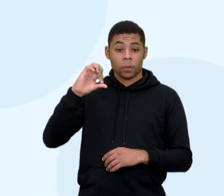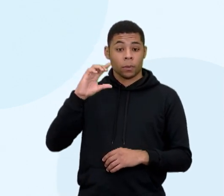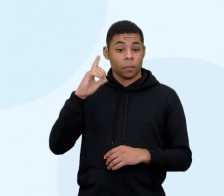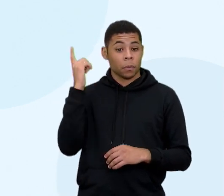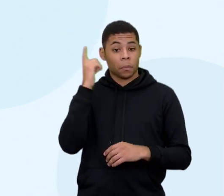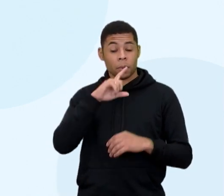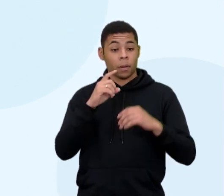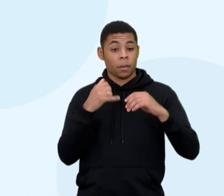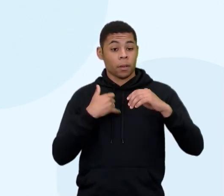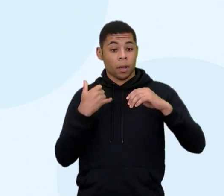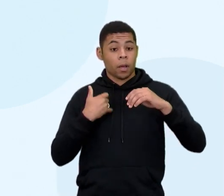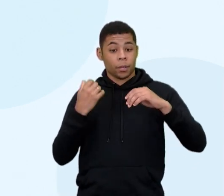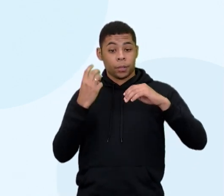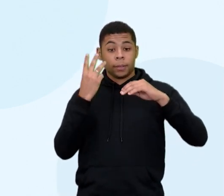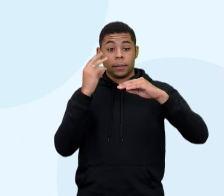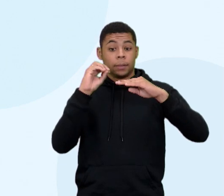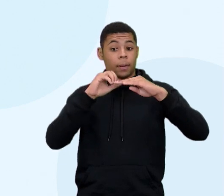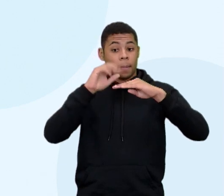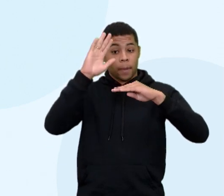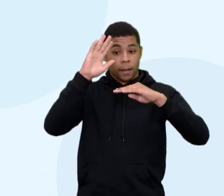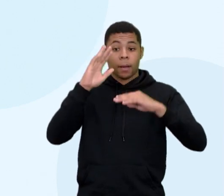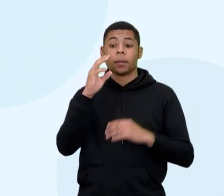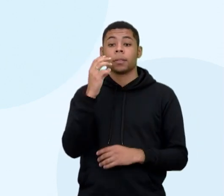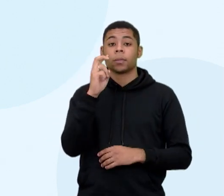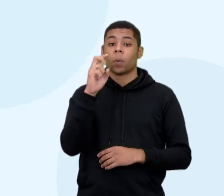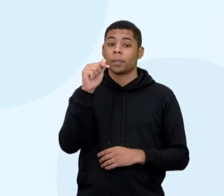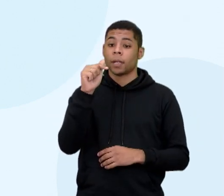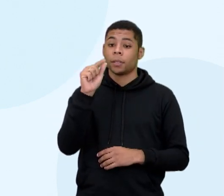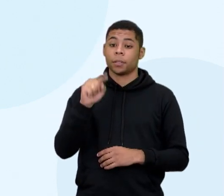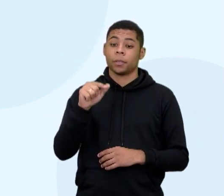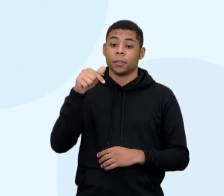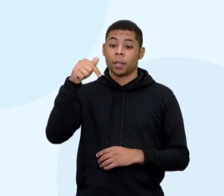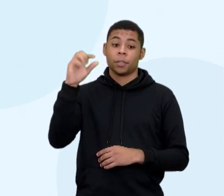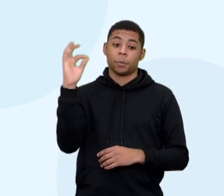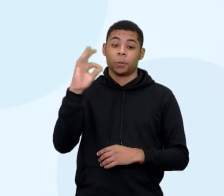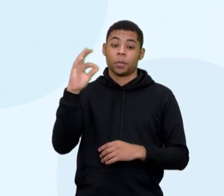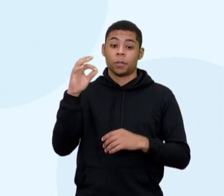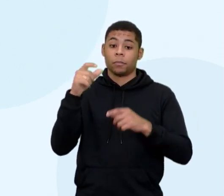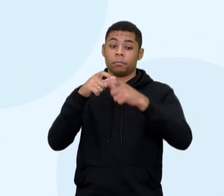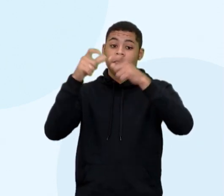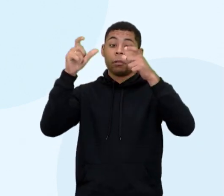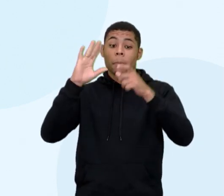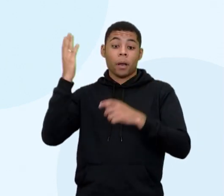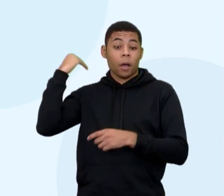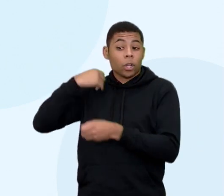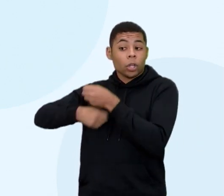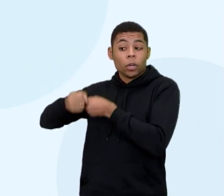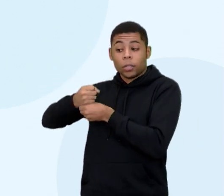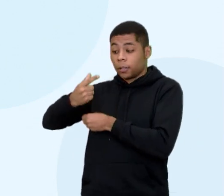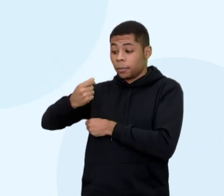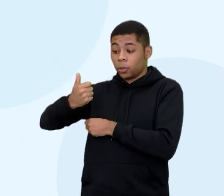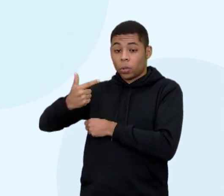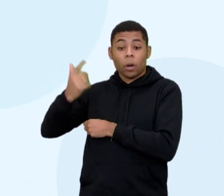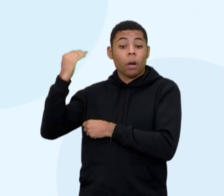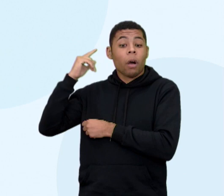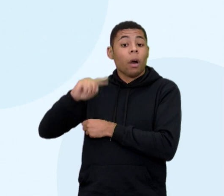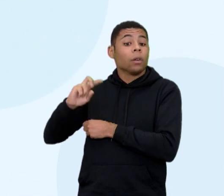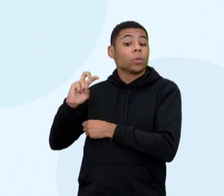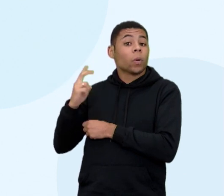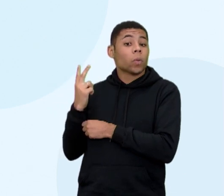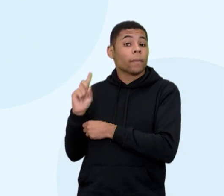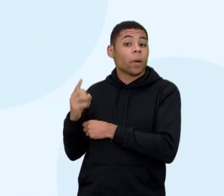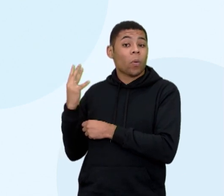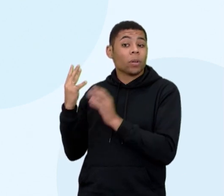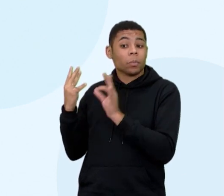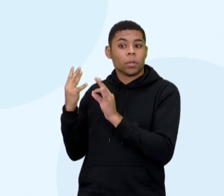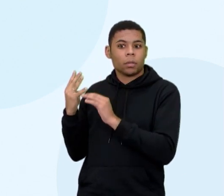57,7%. Estimativa maior que a de 2012, que era aí de 52,4%. Os grupos de 30 a